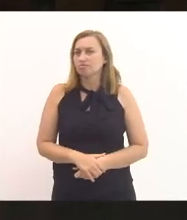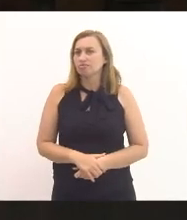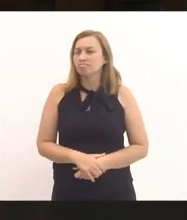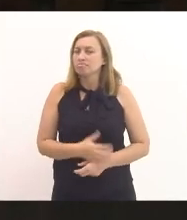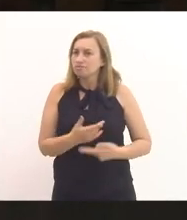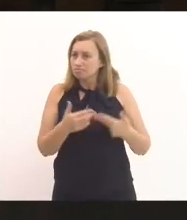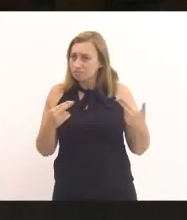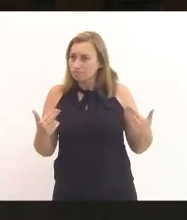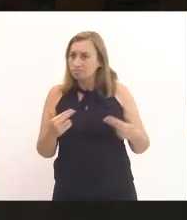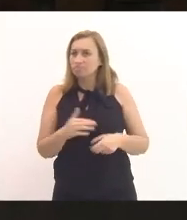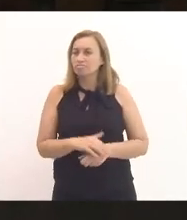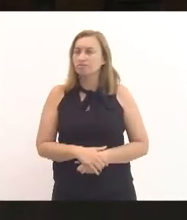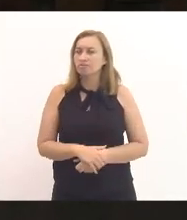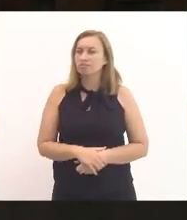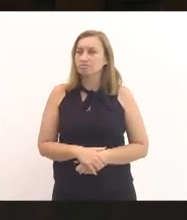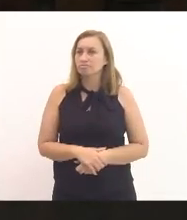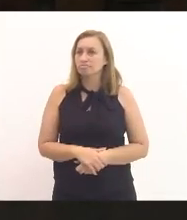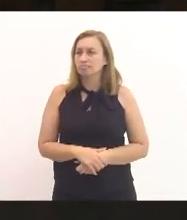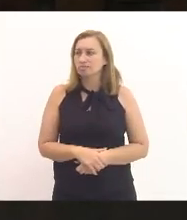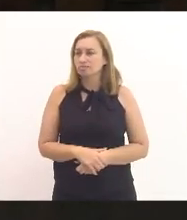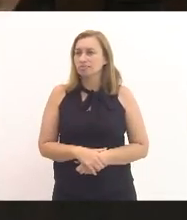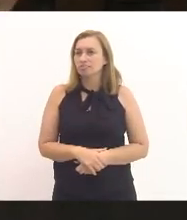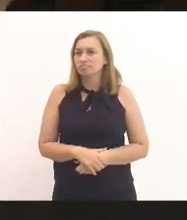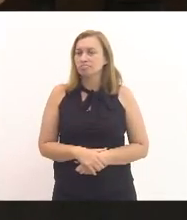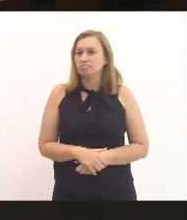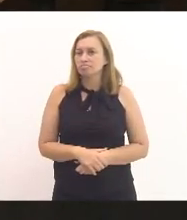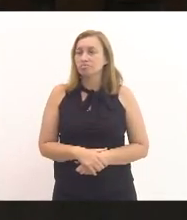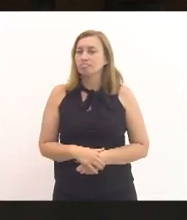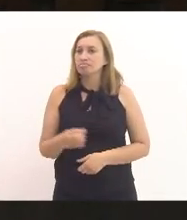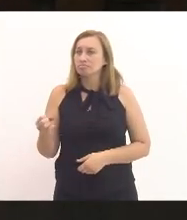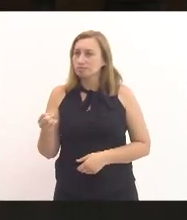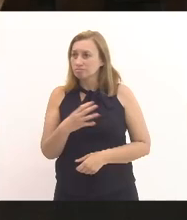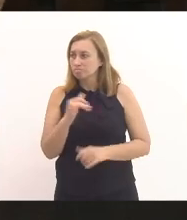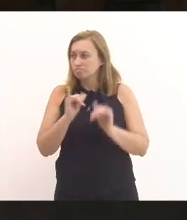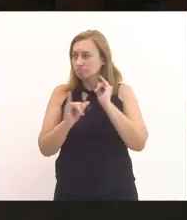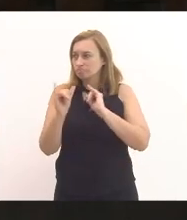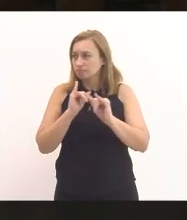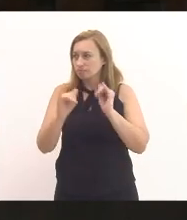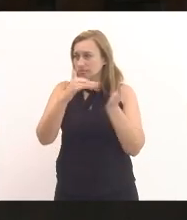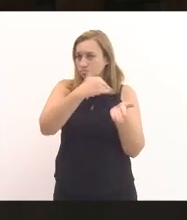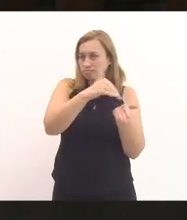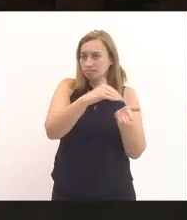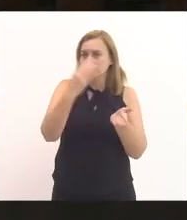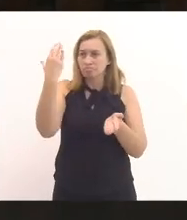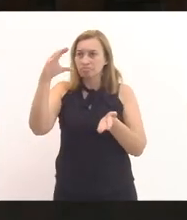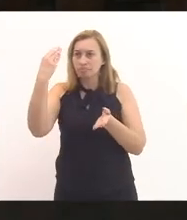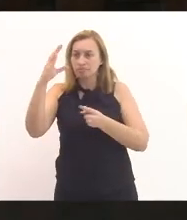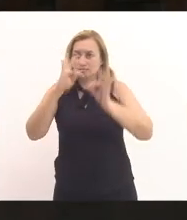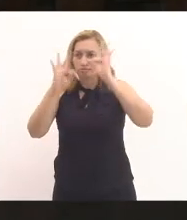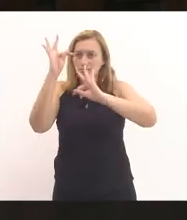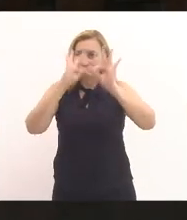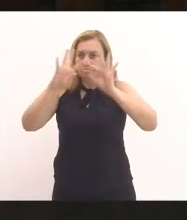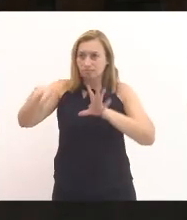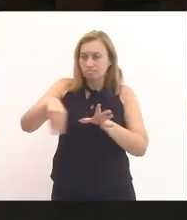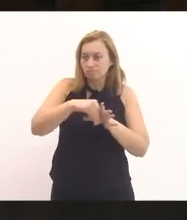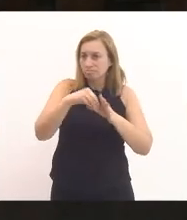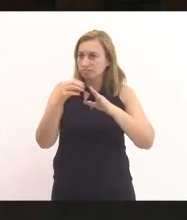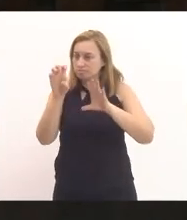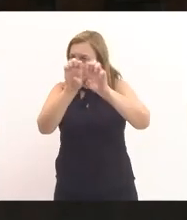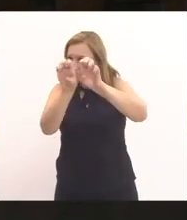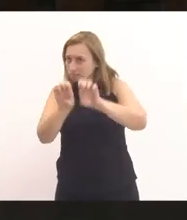isso eu trago uma novidade a secretaria de ciência e tecnologia dentro da